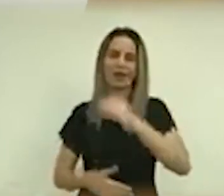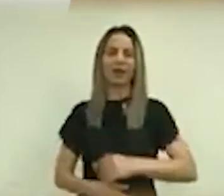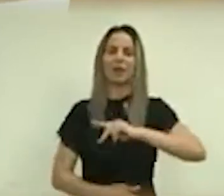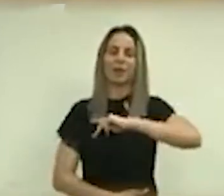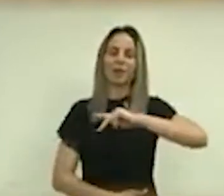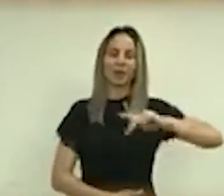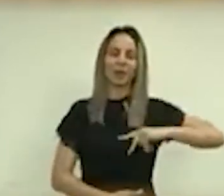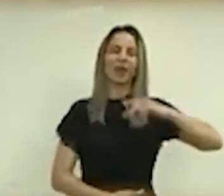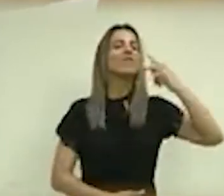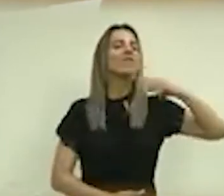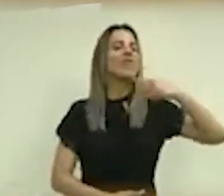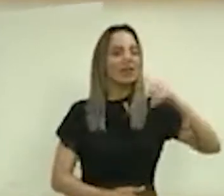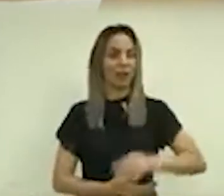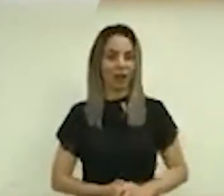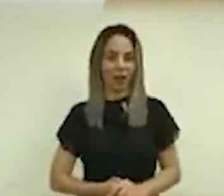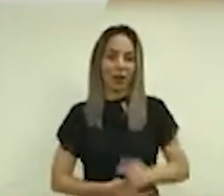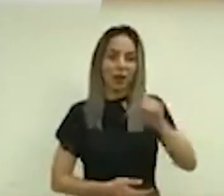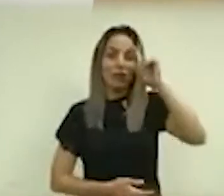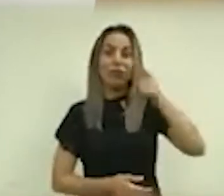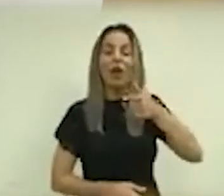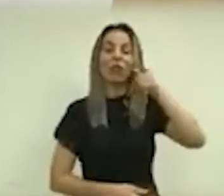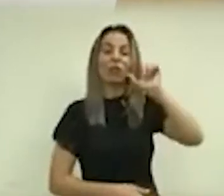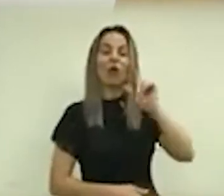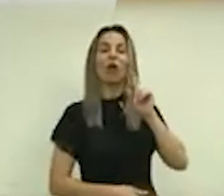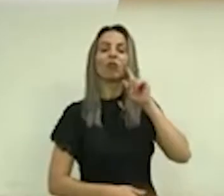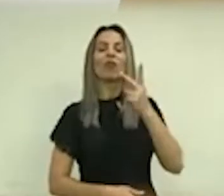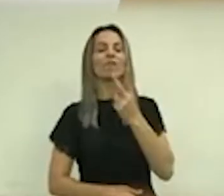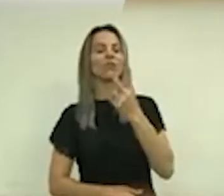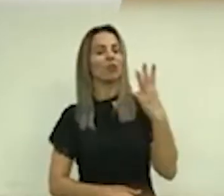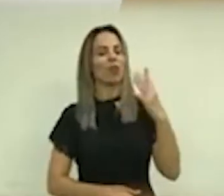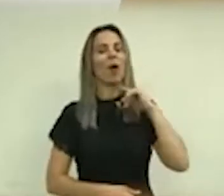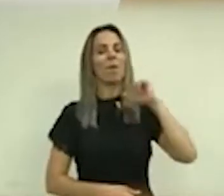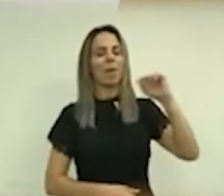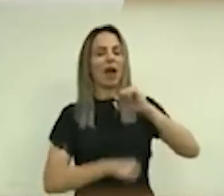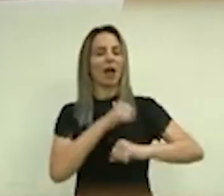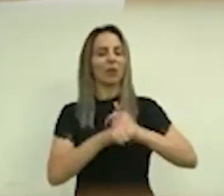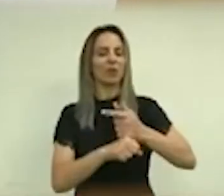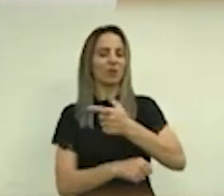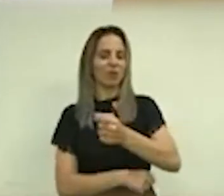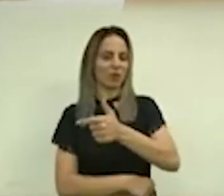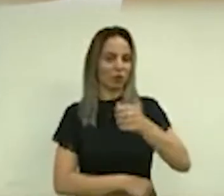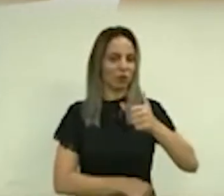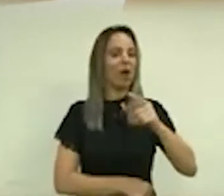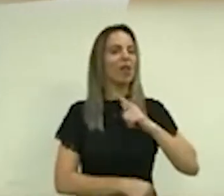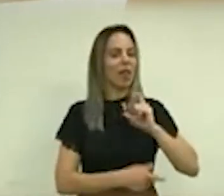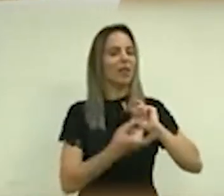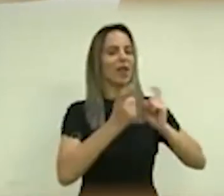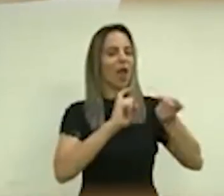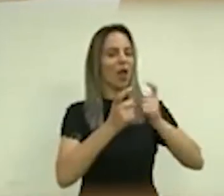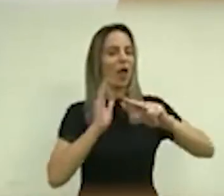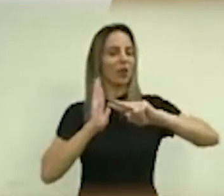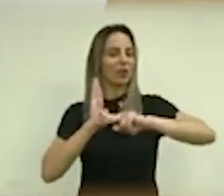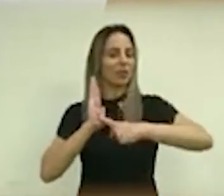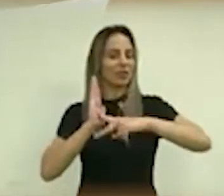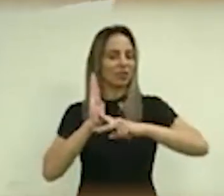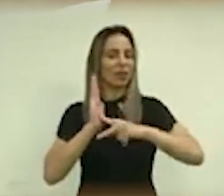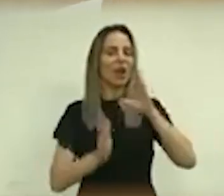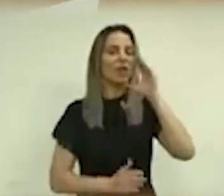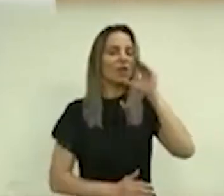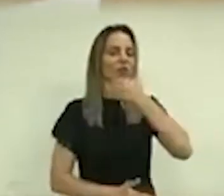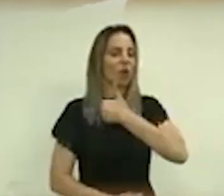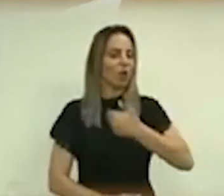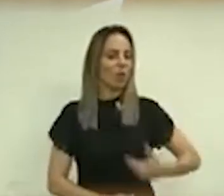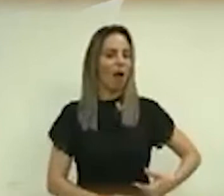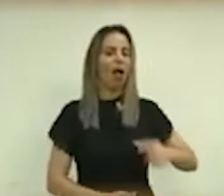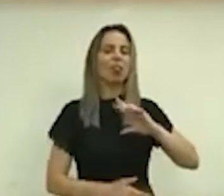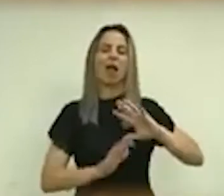vereadores, requerimento. Na data de ontem, no dia 24 de maio de 2021, foi realizada reunião com o Sindicato dos Servidores Públicos, que possuem